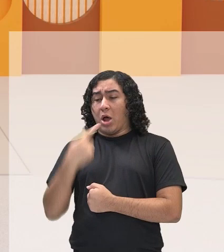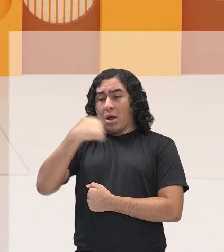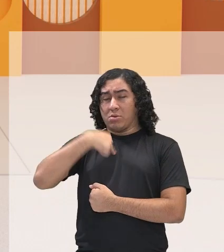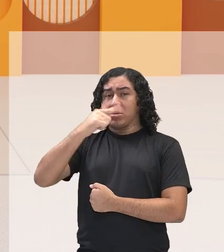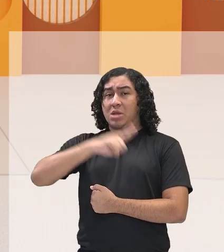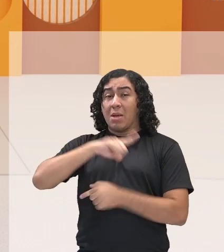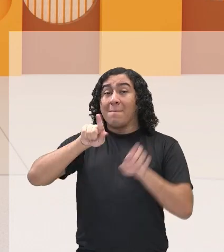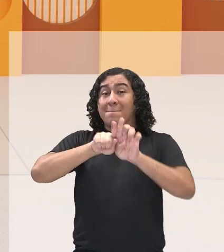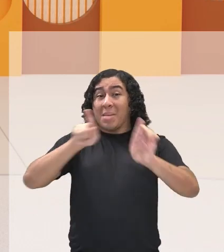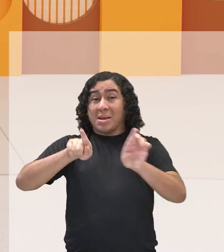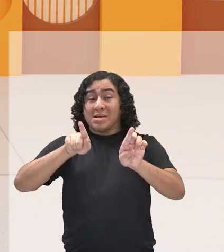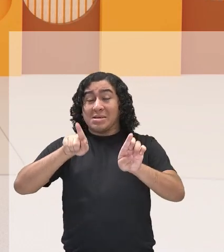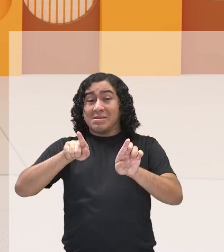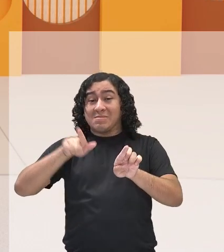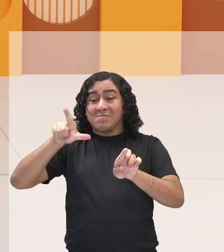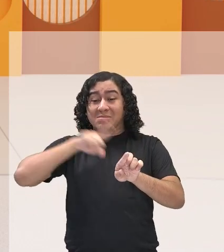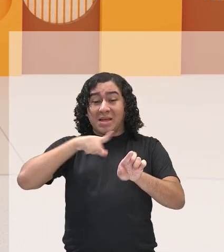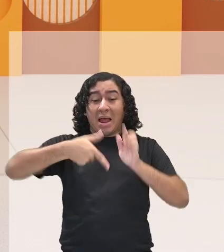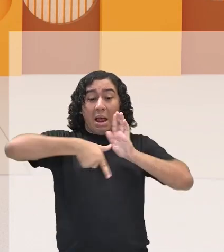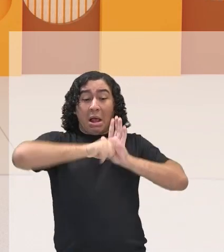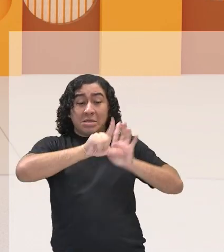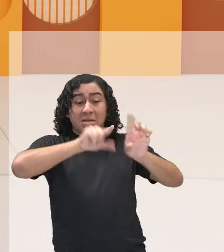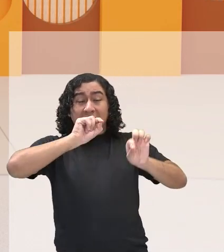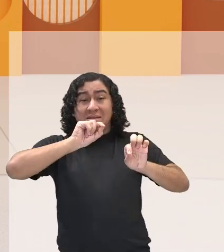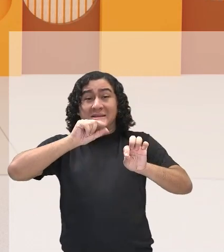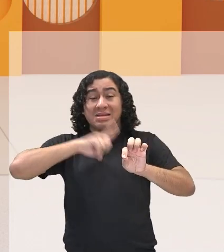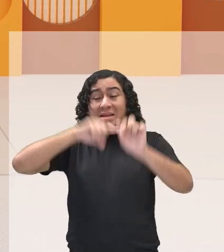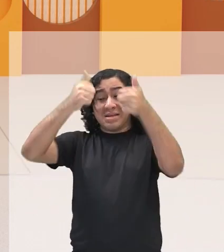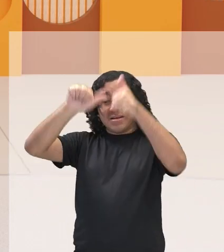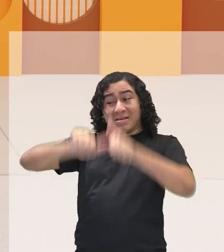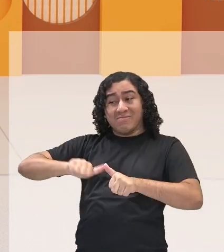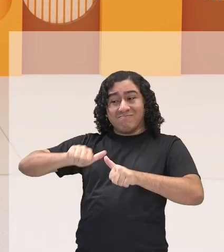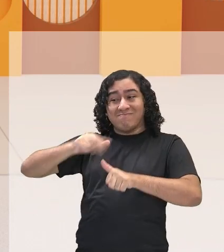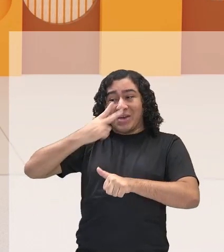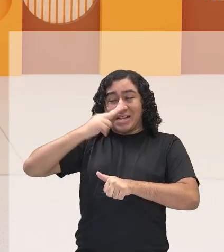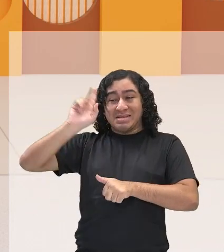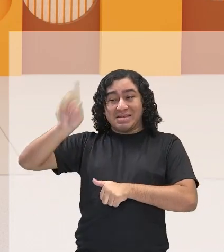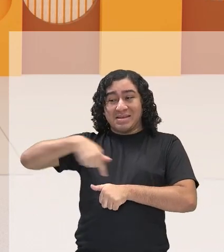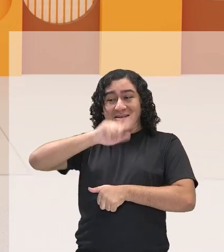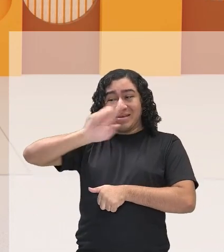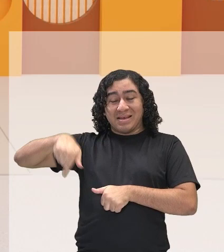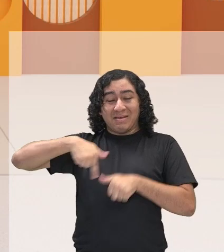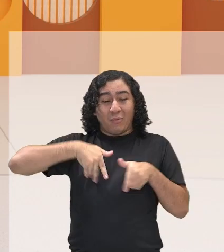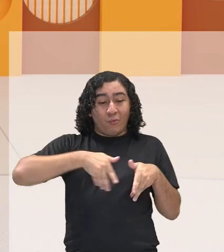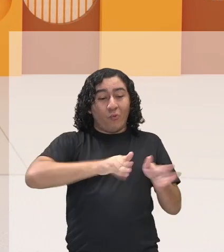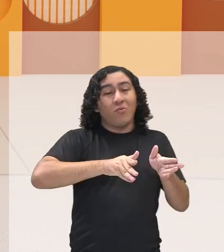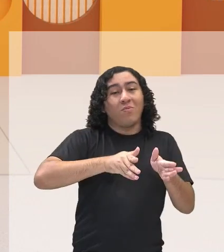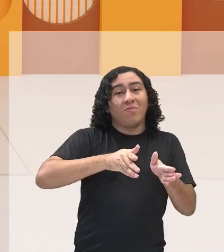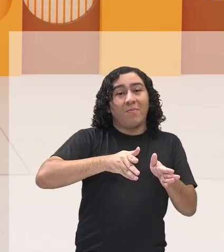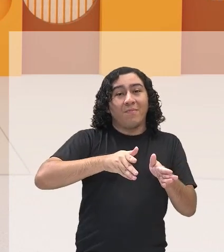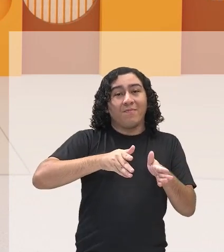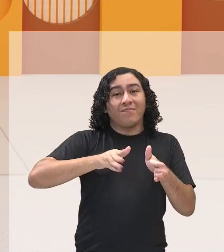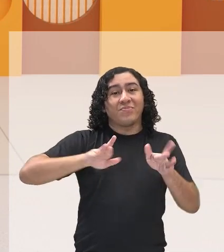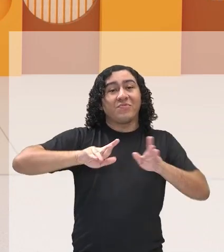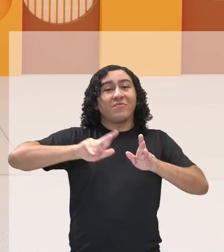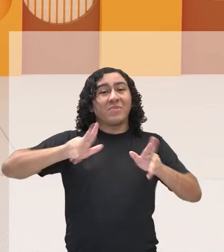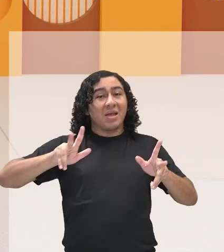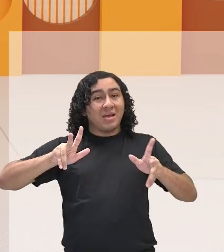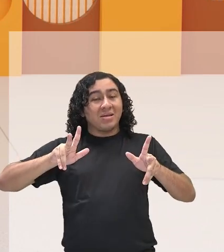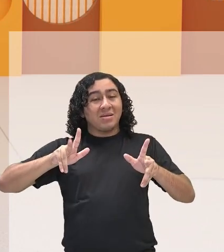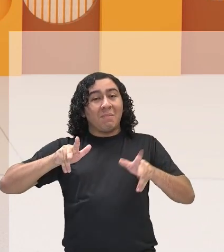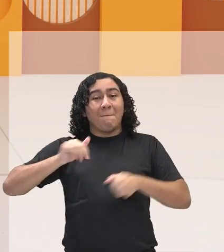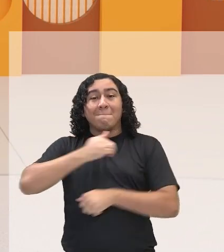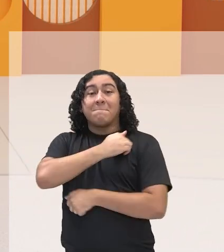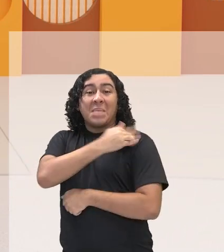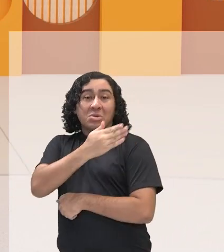juízo de valor, você nega o outro, né? Você coloca preconceito, ou seja, você segue a plaquinha